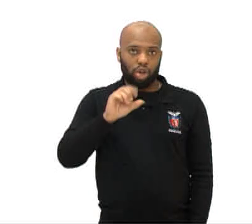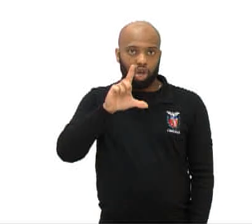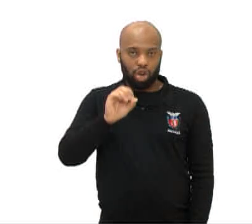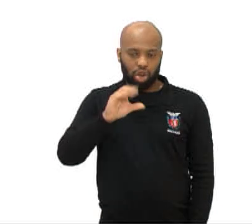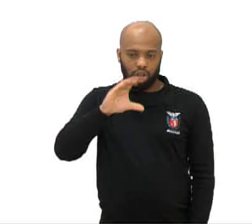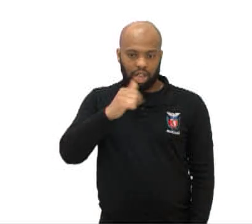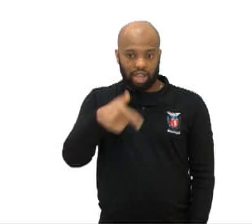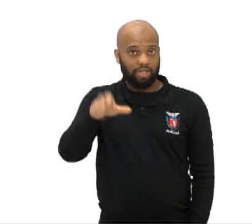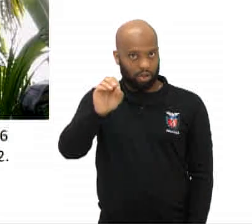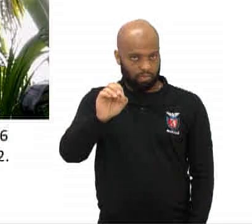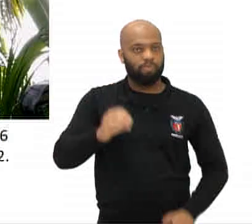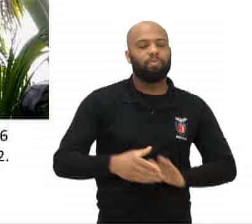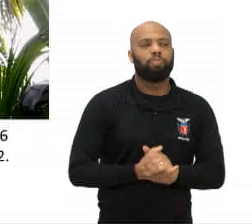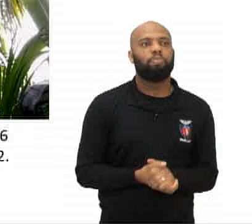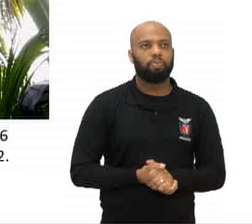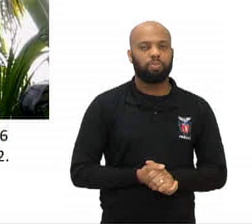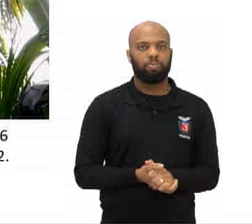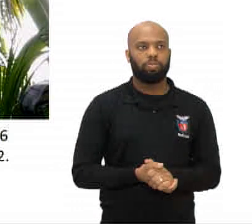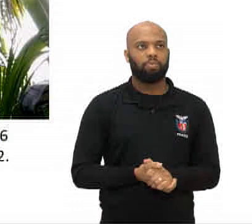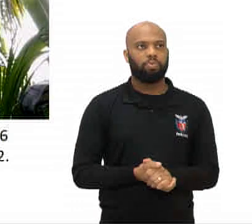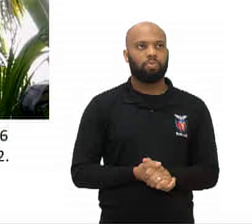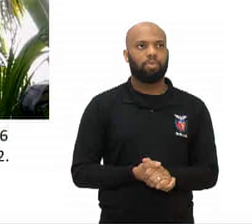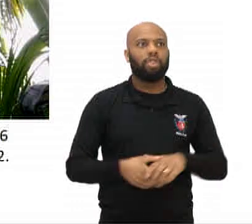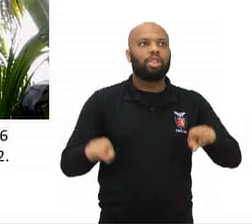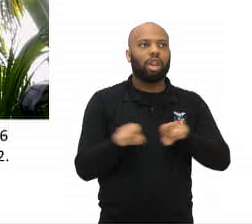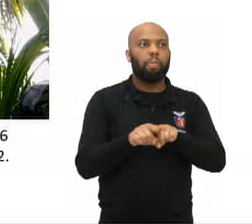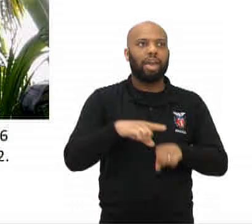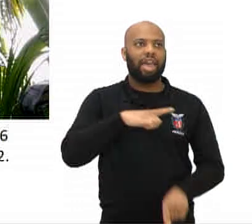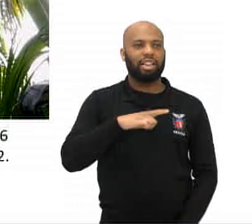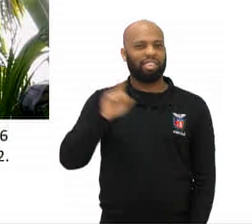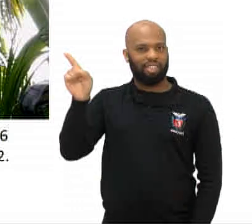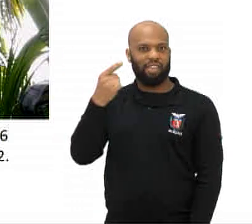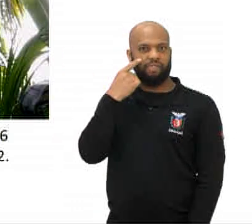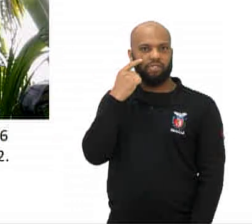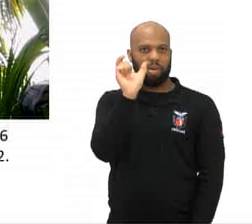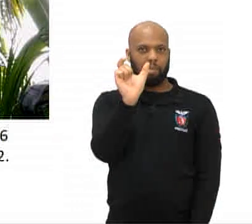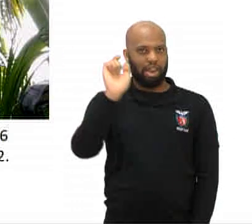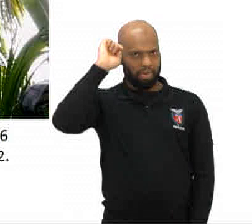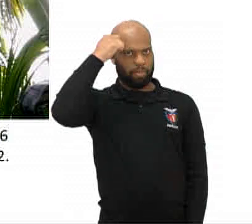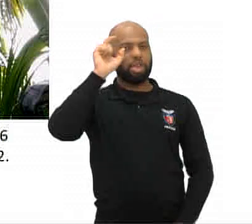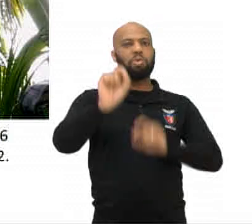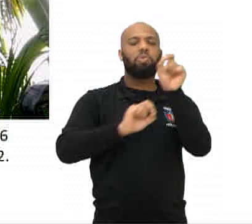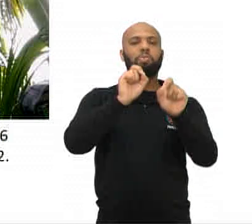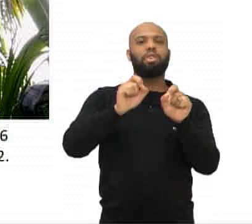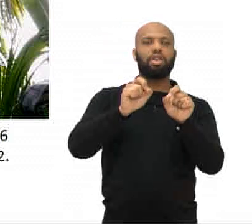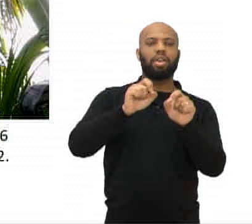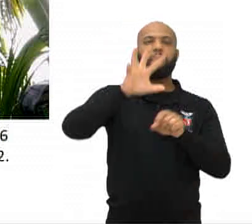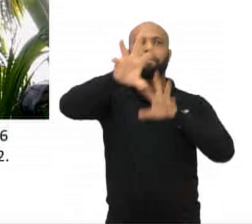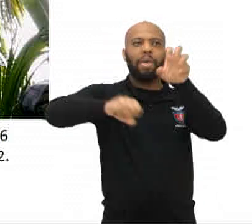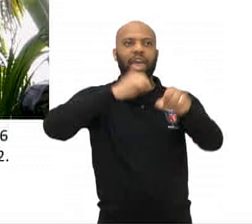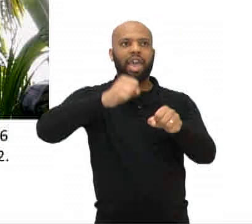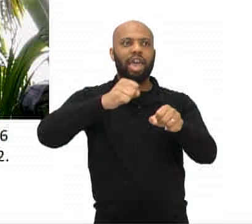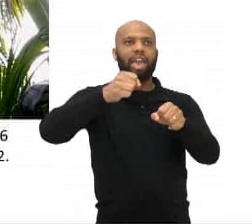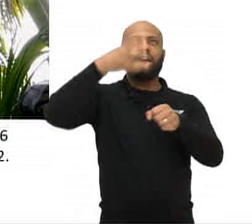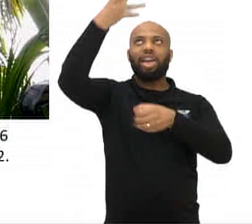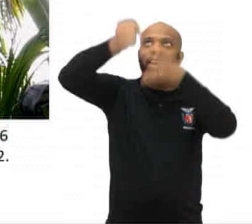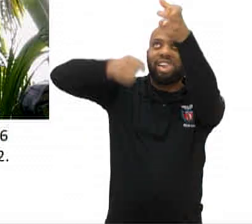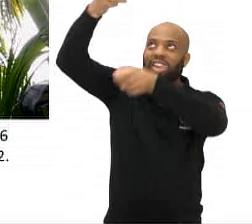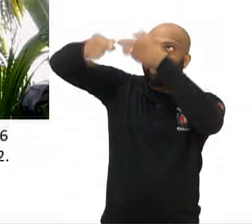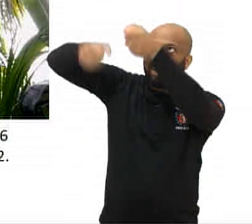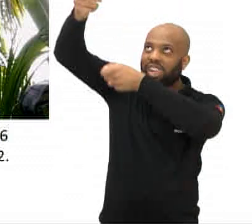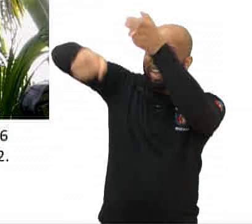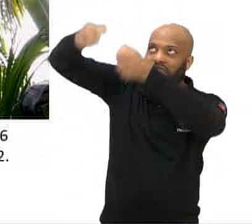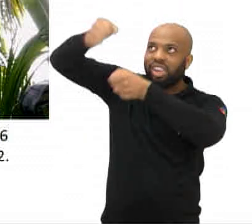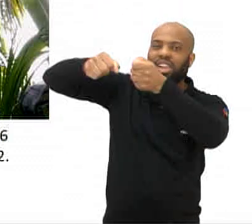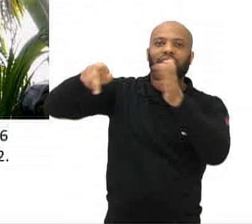colocação, certo? Os peconheiros, que são os que extraem ali o açaí, então retiram lá os